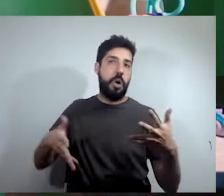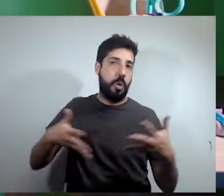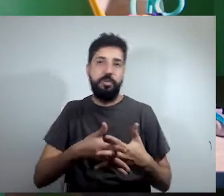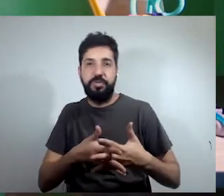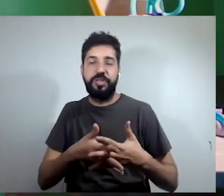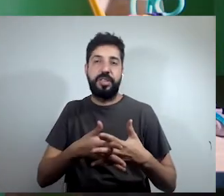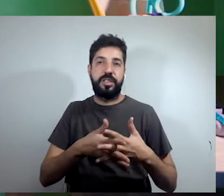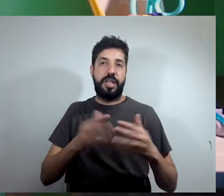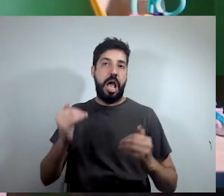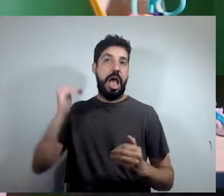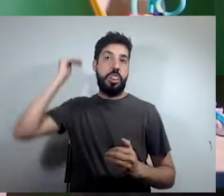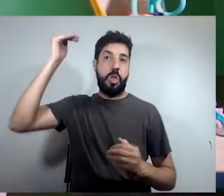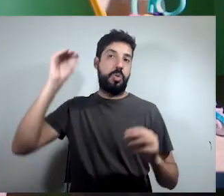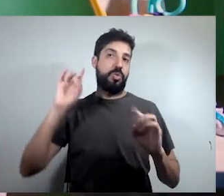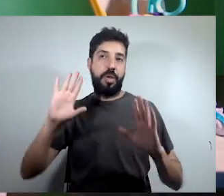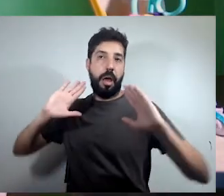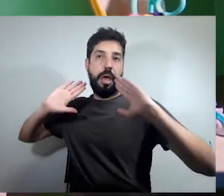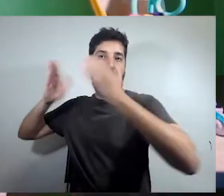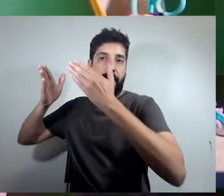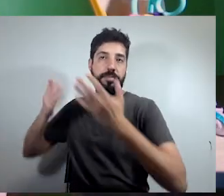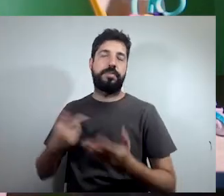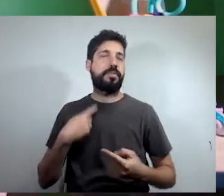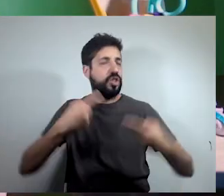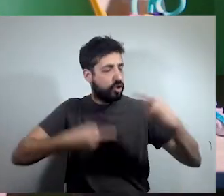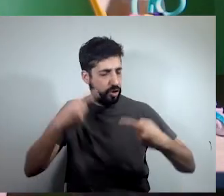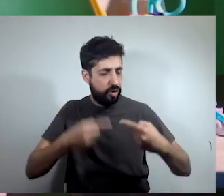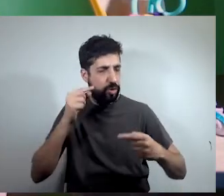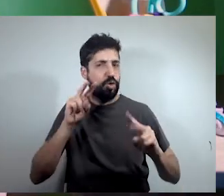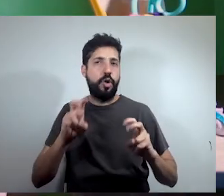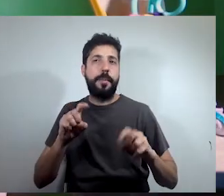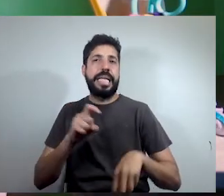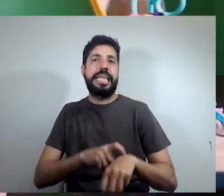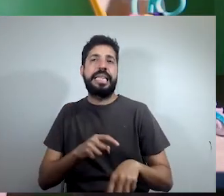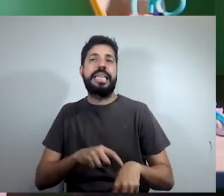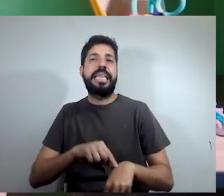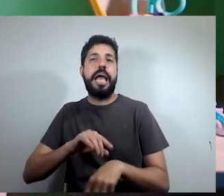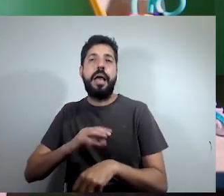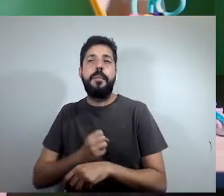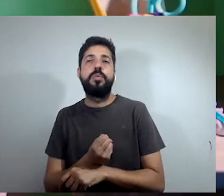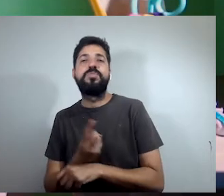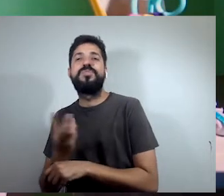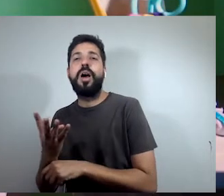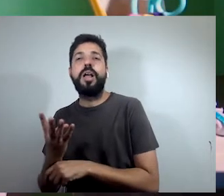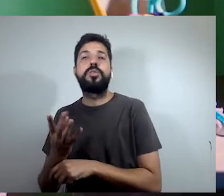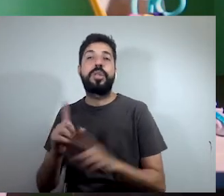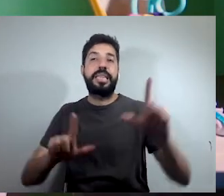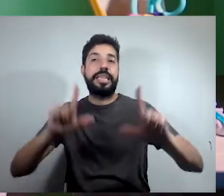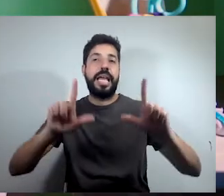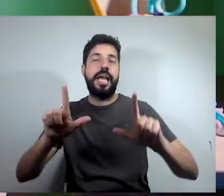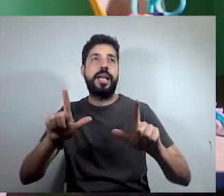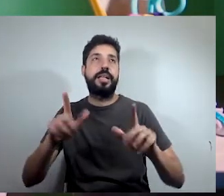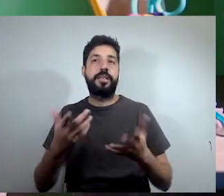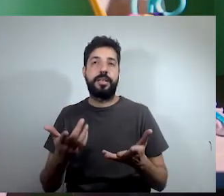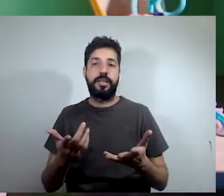confusão adultocêntrica. Se discute muito a ideia de tempo de tela. Quanto tempo sua criança? Quanto tempo sua criança?